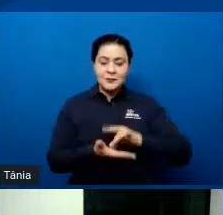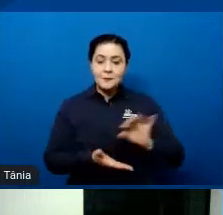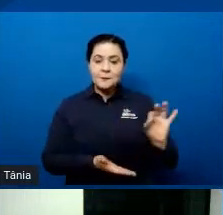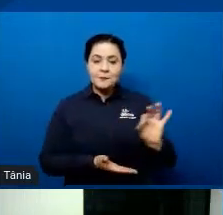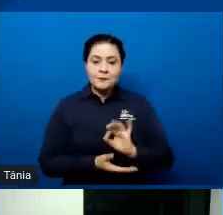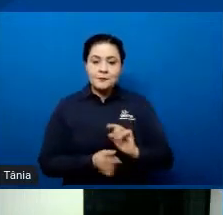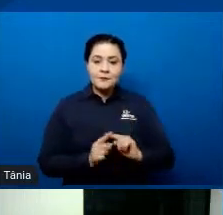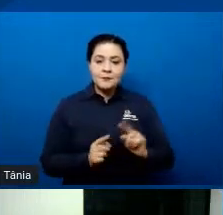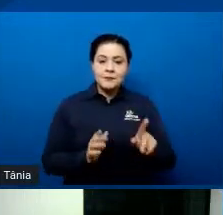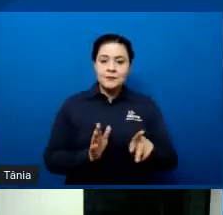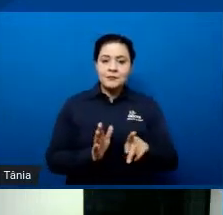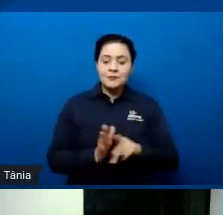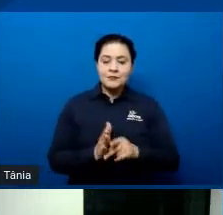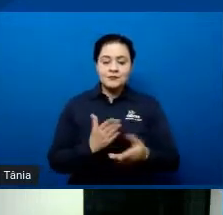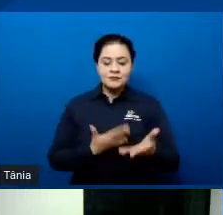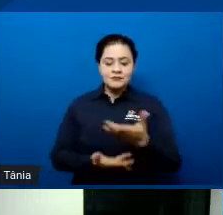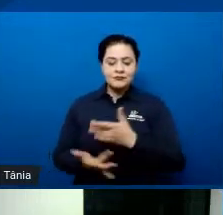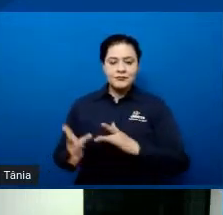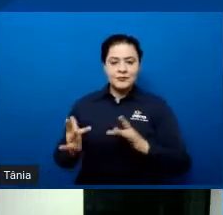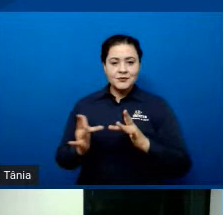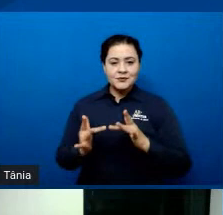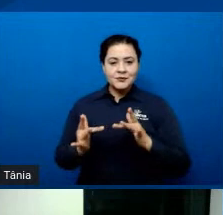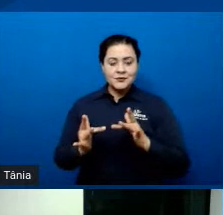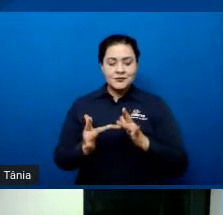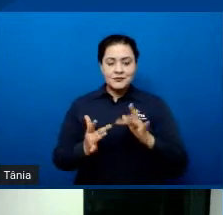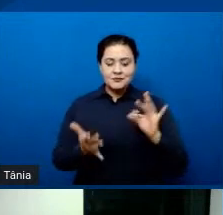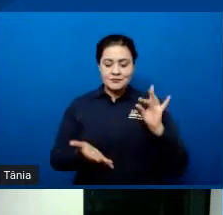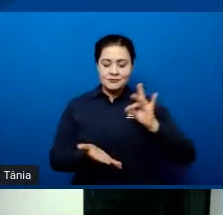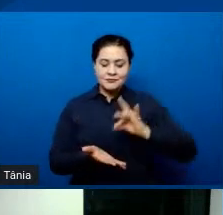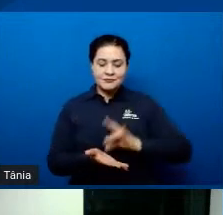de realidades interativas, né? Então,